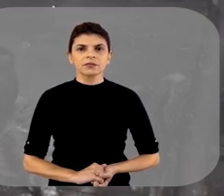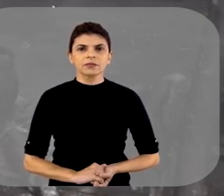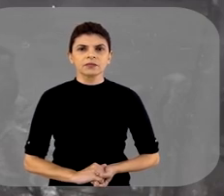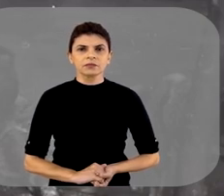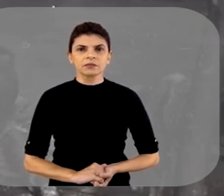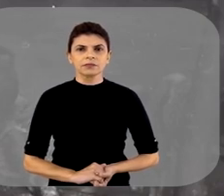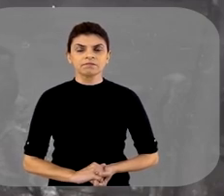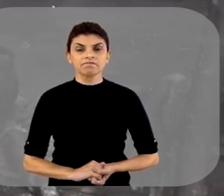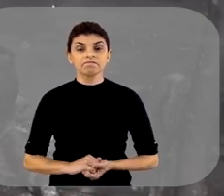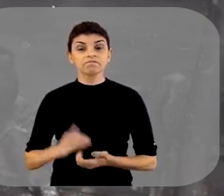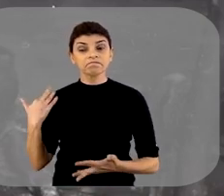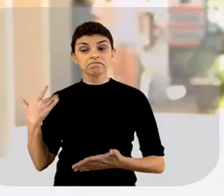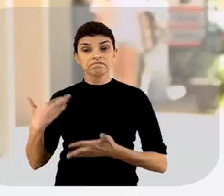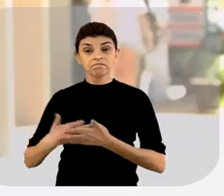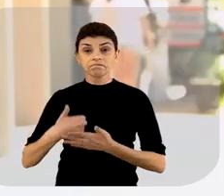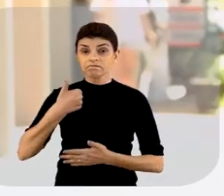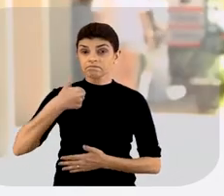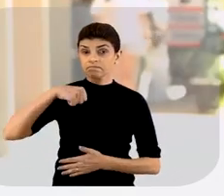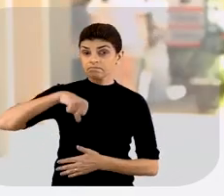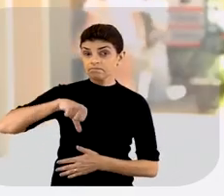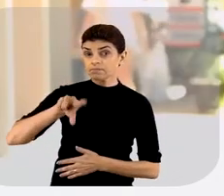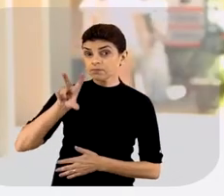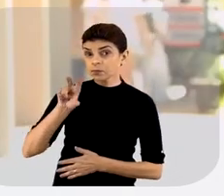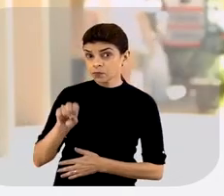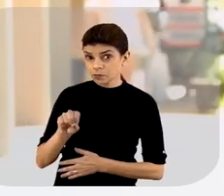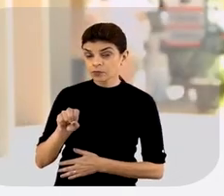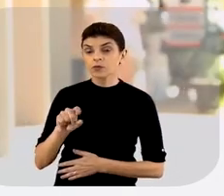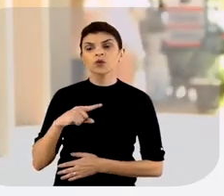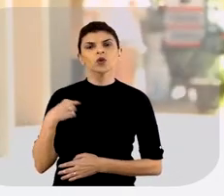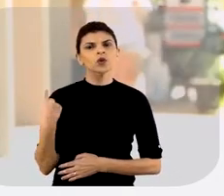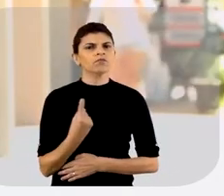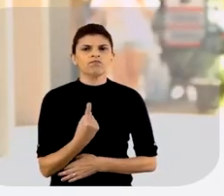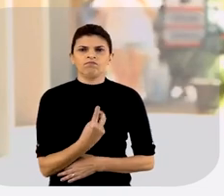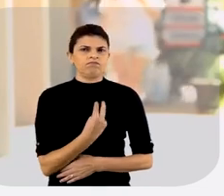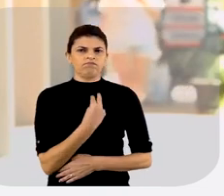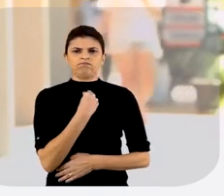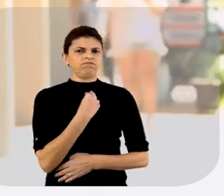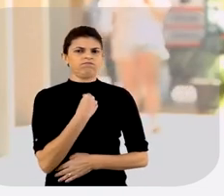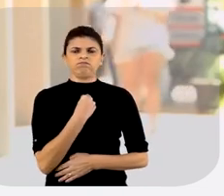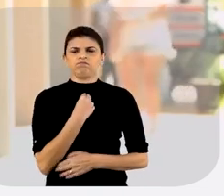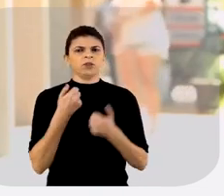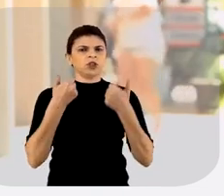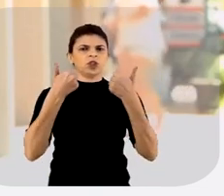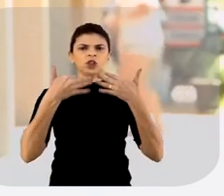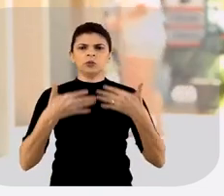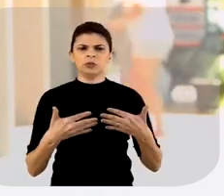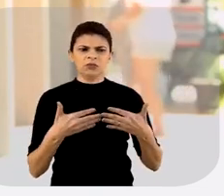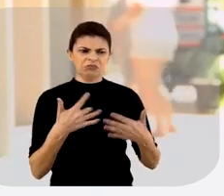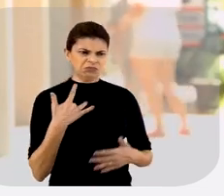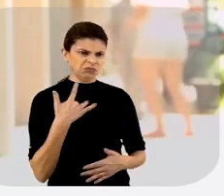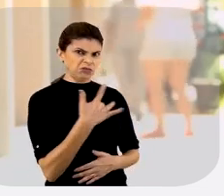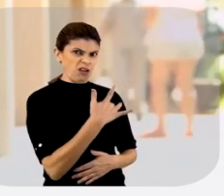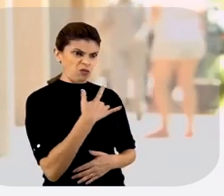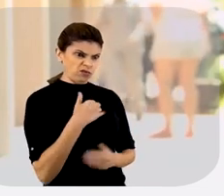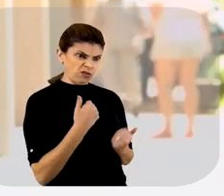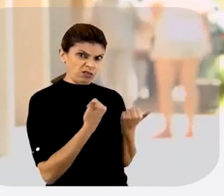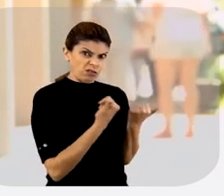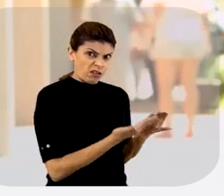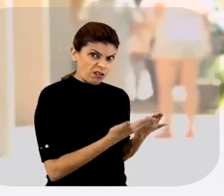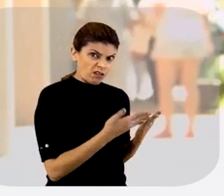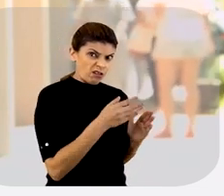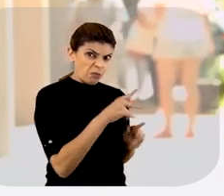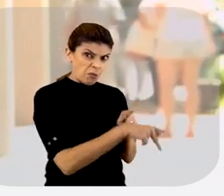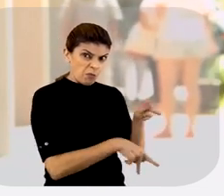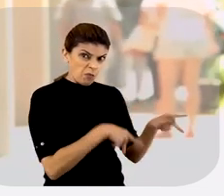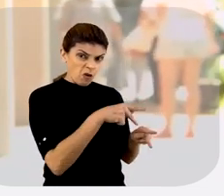Até a década de 50, não se podia falar em ações de saúde para povos indígenas. O que a gente tinha